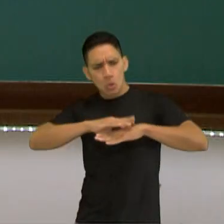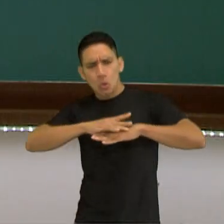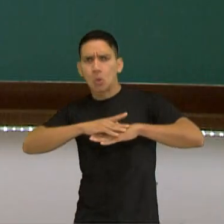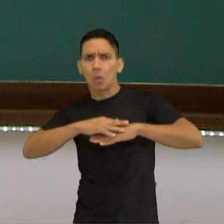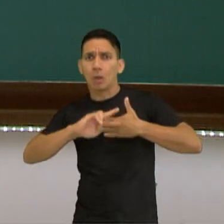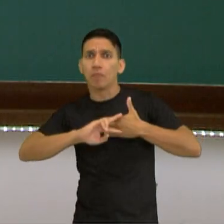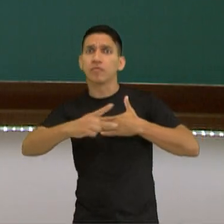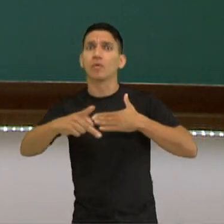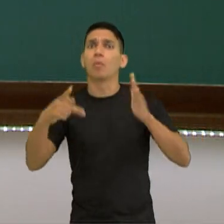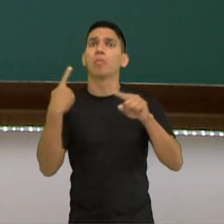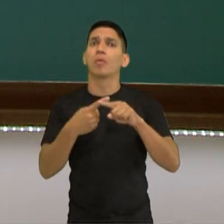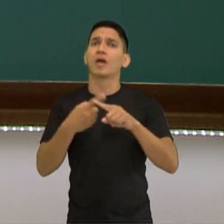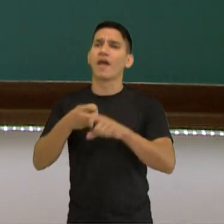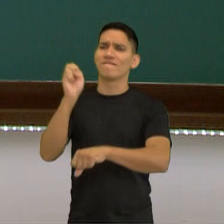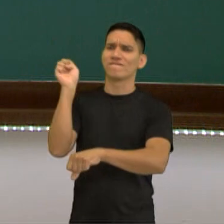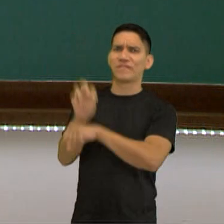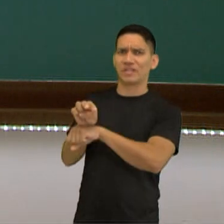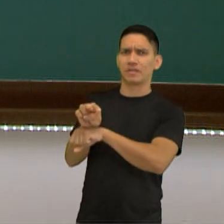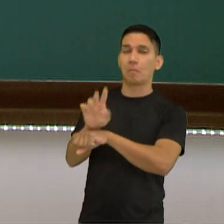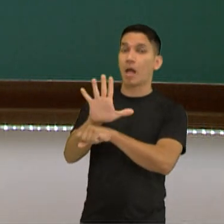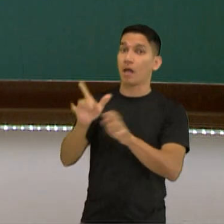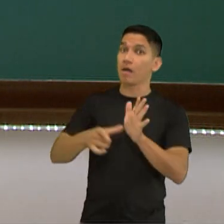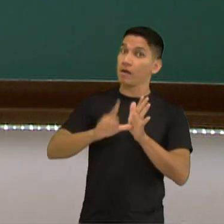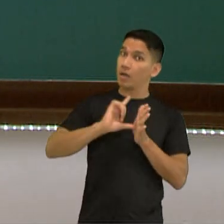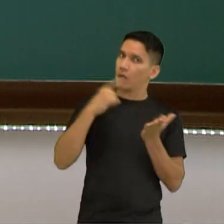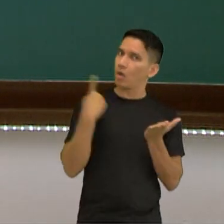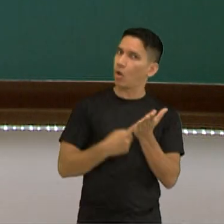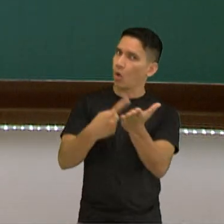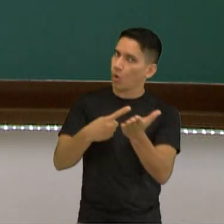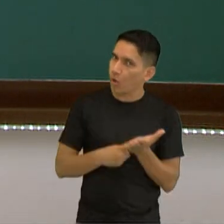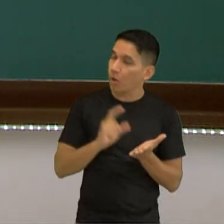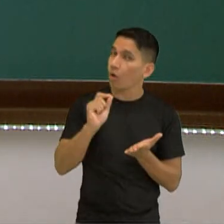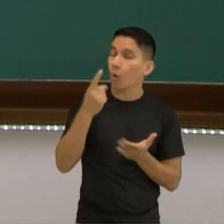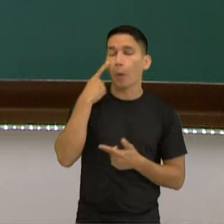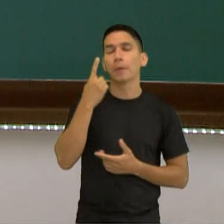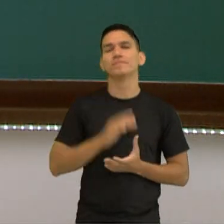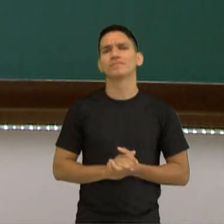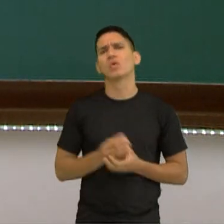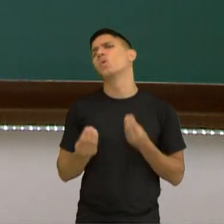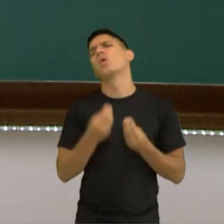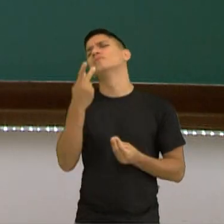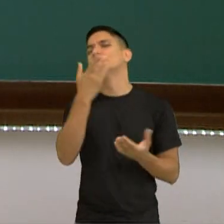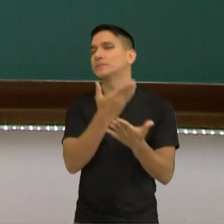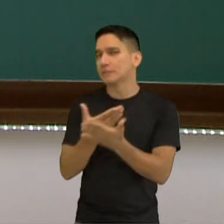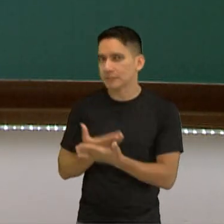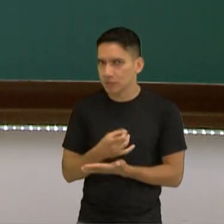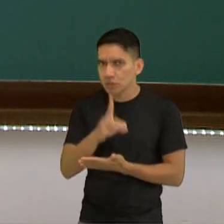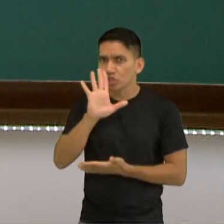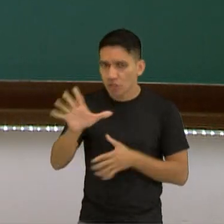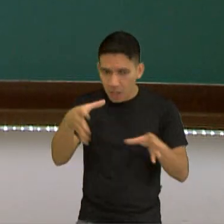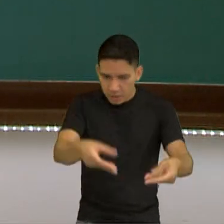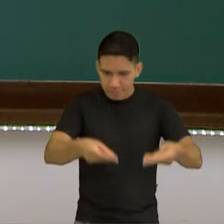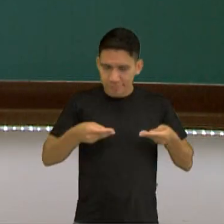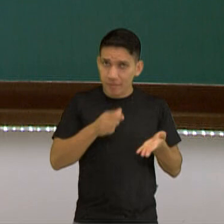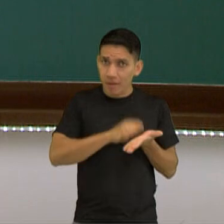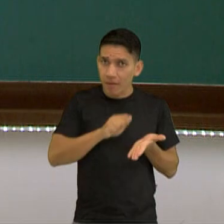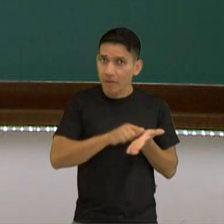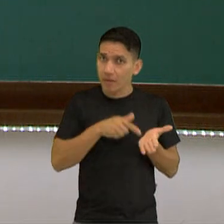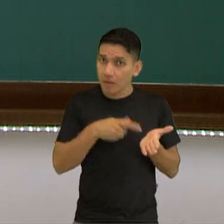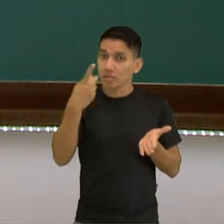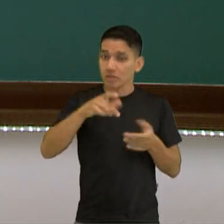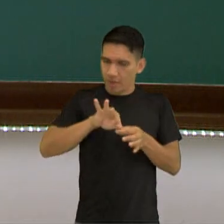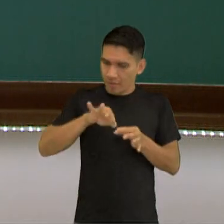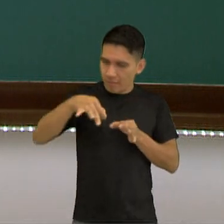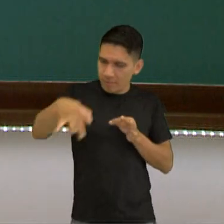da gente começar a nossa aula, vamos para os nossos combinados? Como que estão os seus estudos? Você pegou o seu caderno? Você pegou o seu